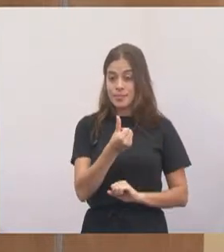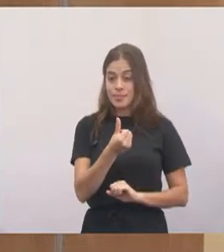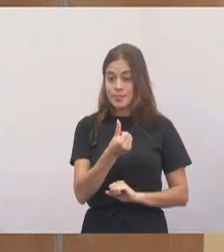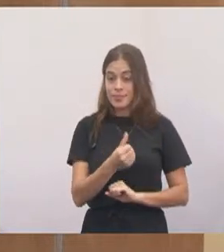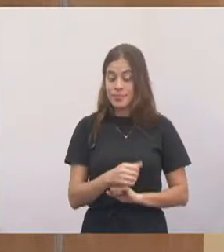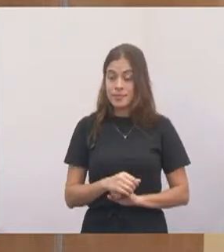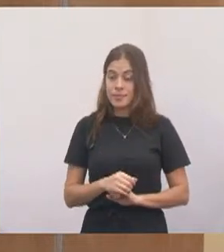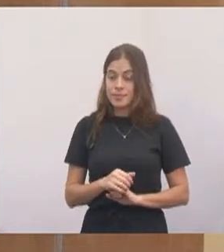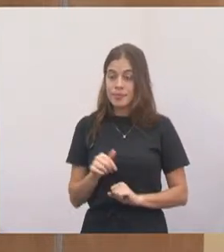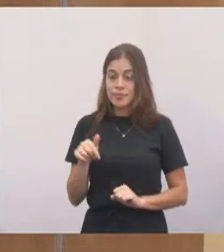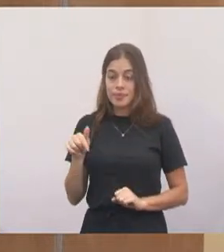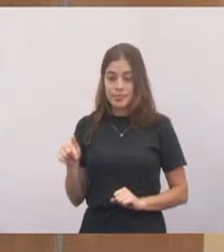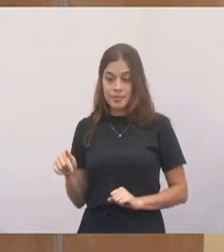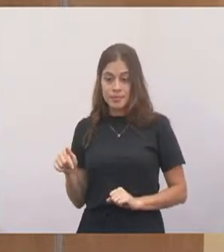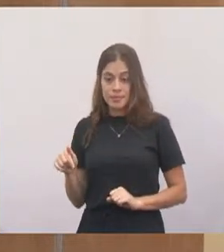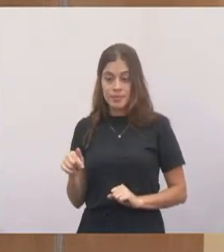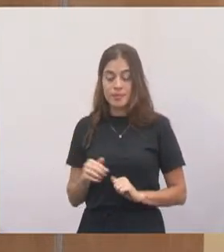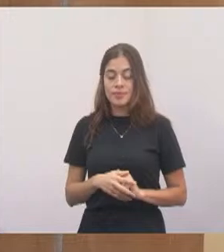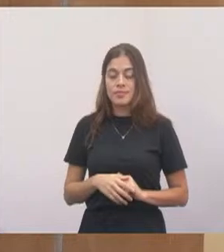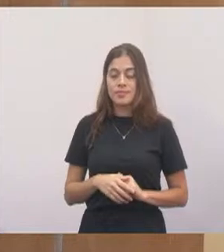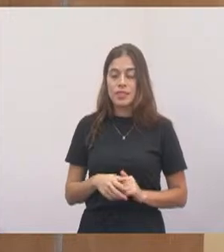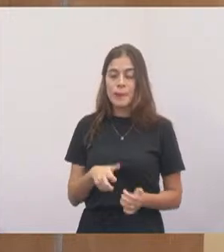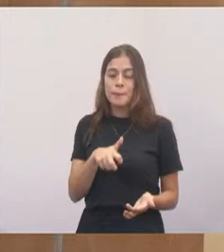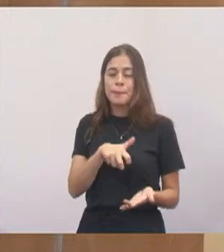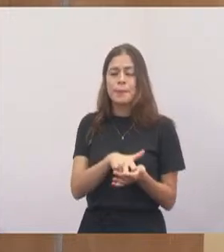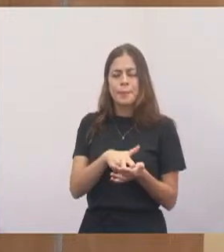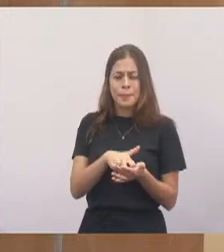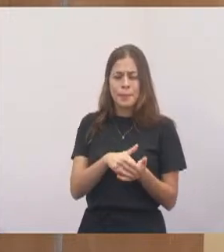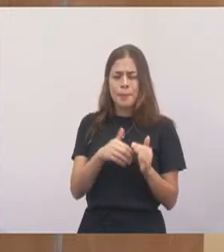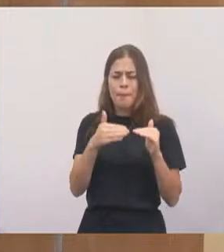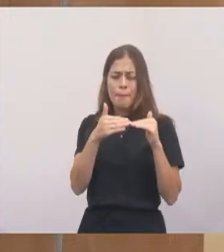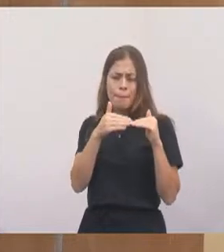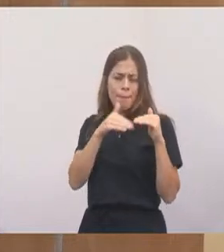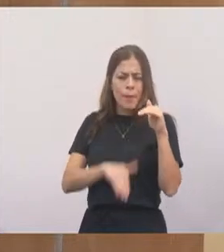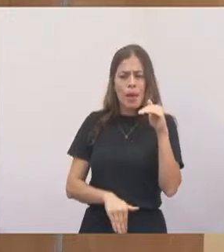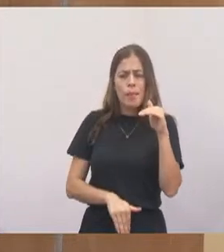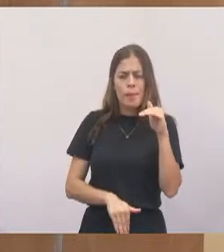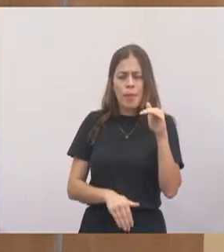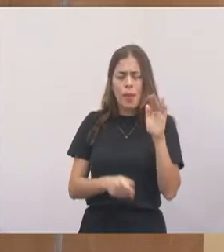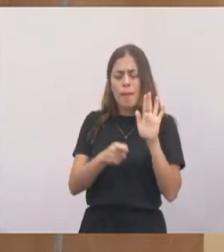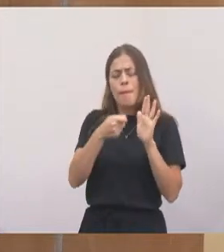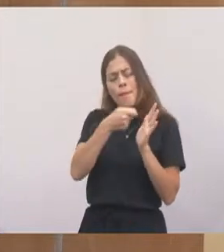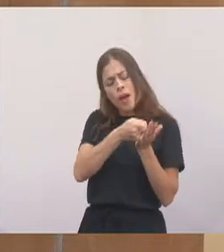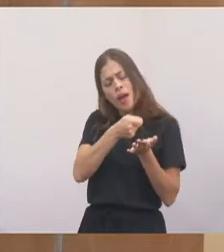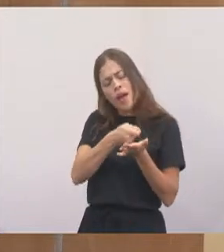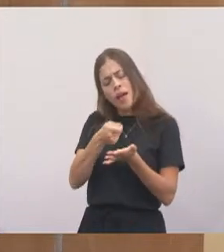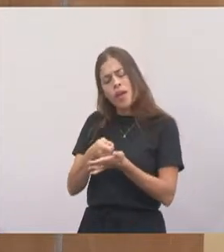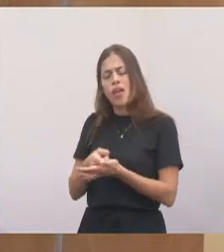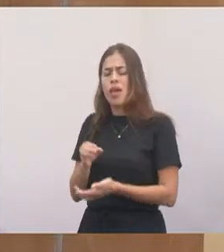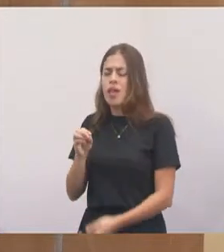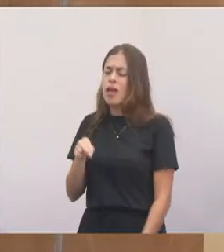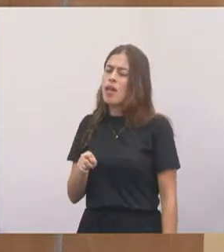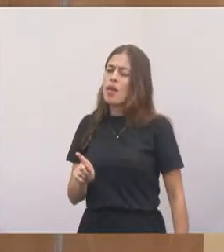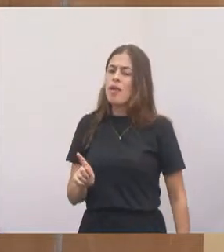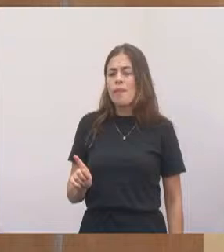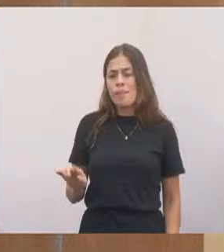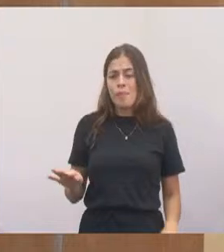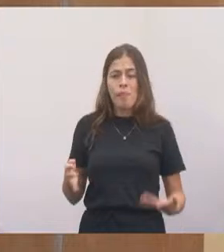6º e 7 impõem a penalidade pelo descumprimento das obrigações pelas ONG,